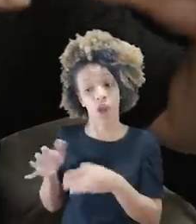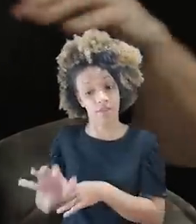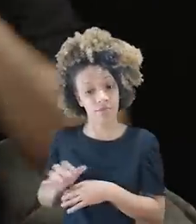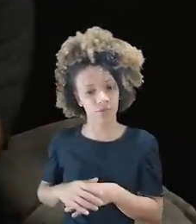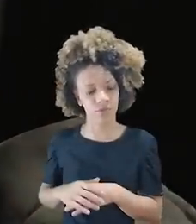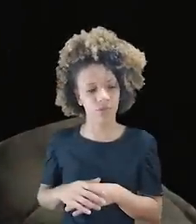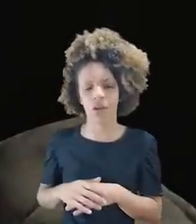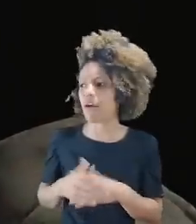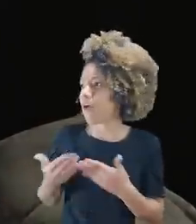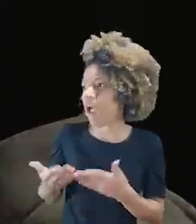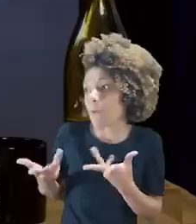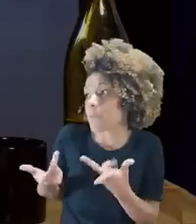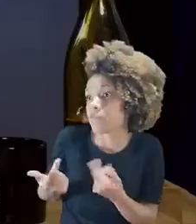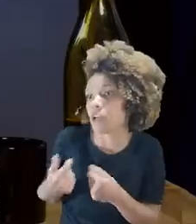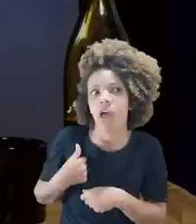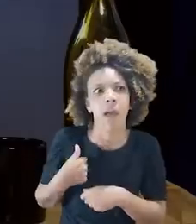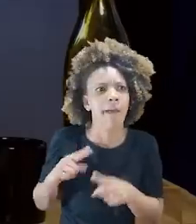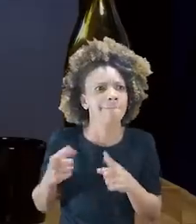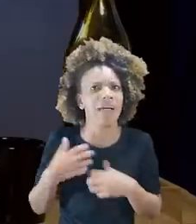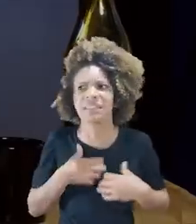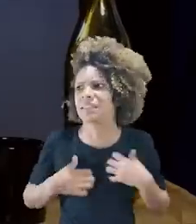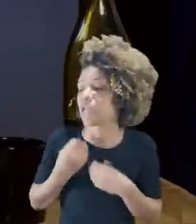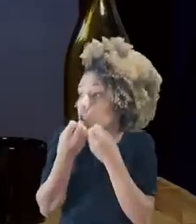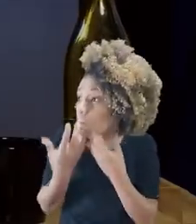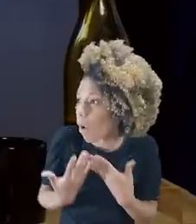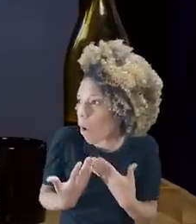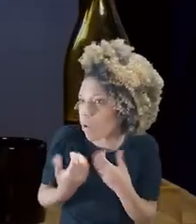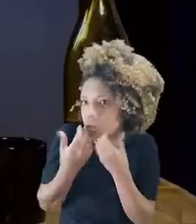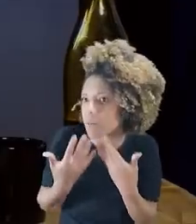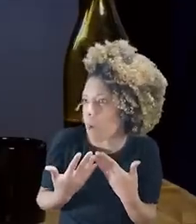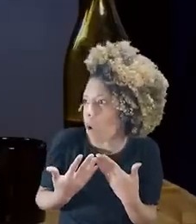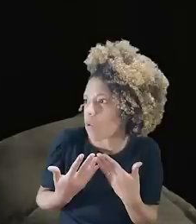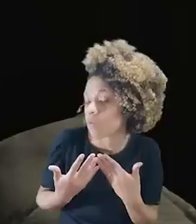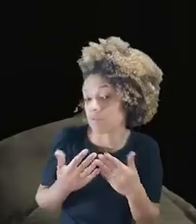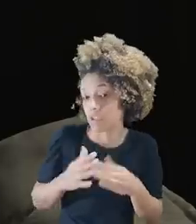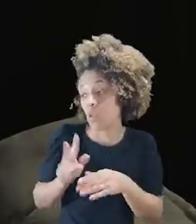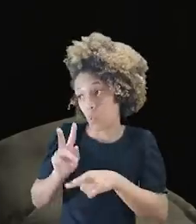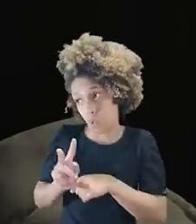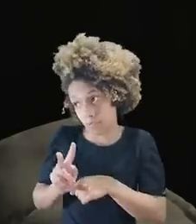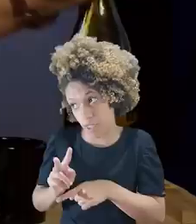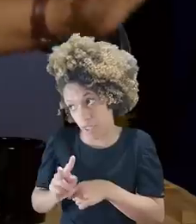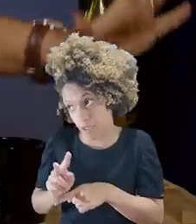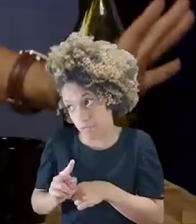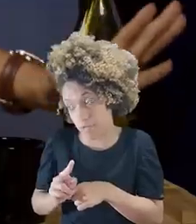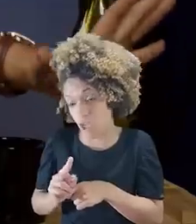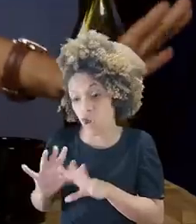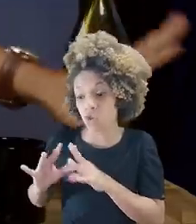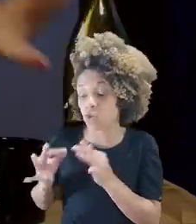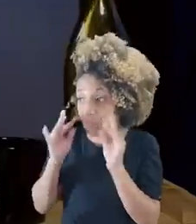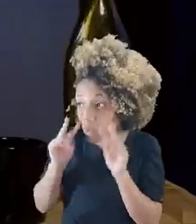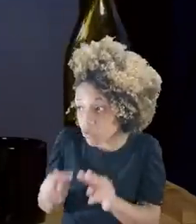disso não mas agora é isso é aí aí um momento maravilhoso a pessoa fala assim mas tá presso eu falei que bom é que bom desde que ela esteja